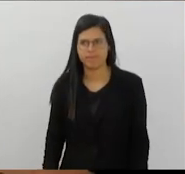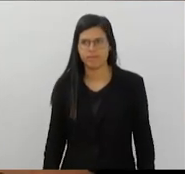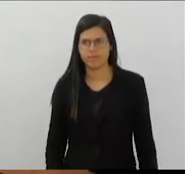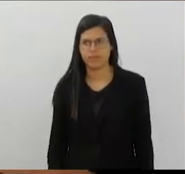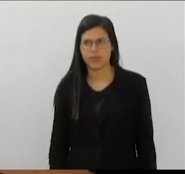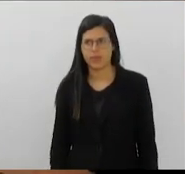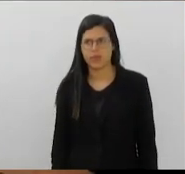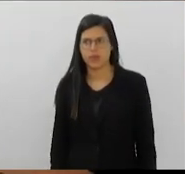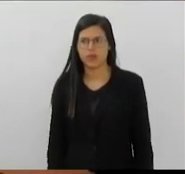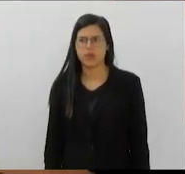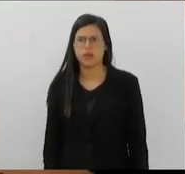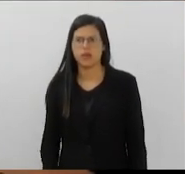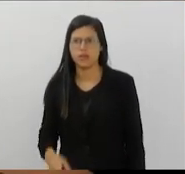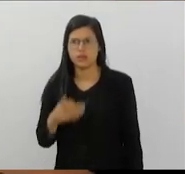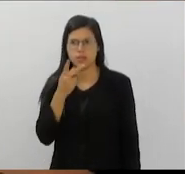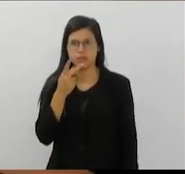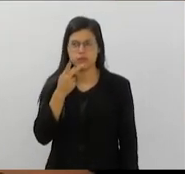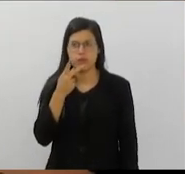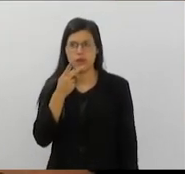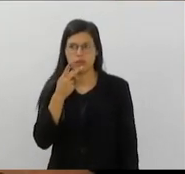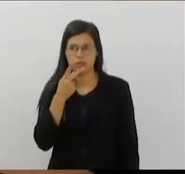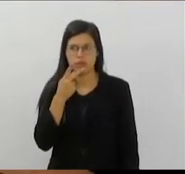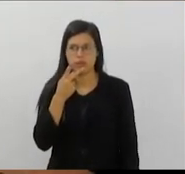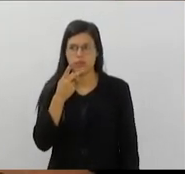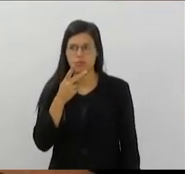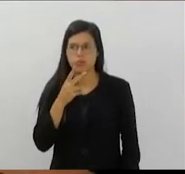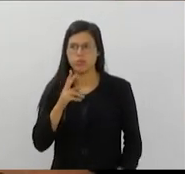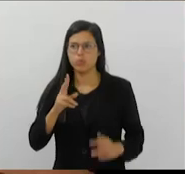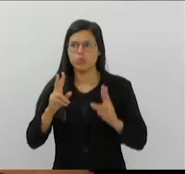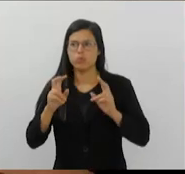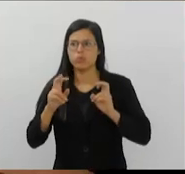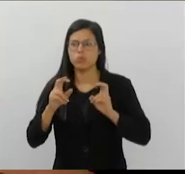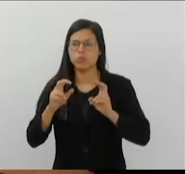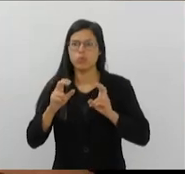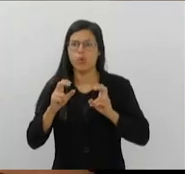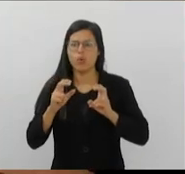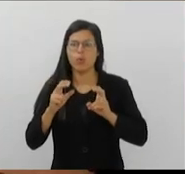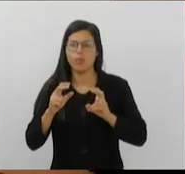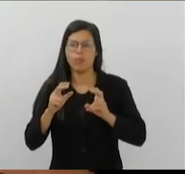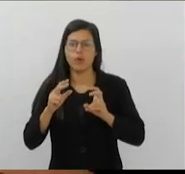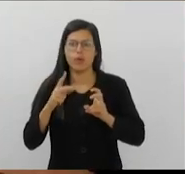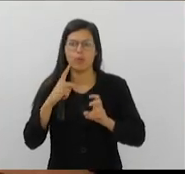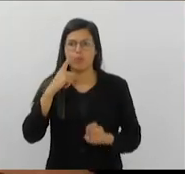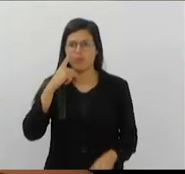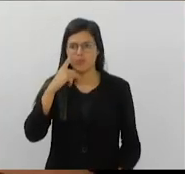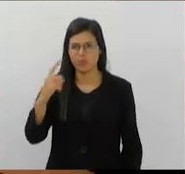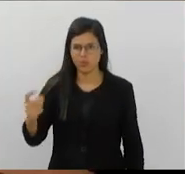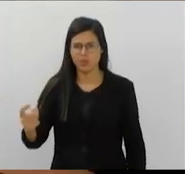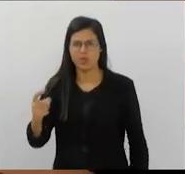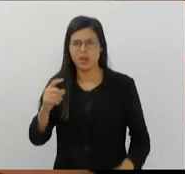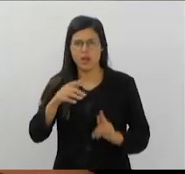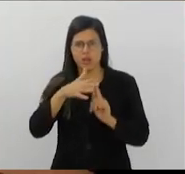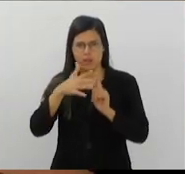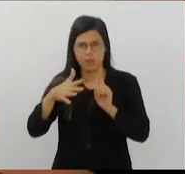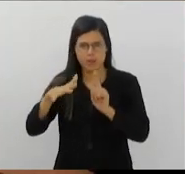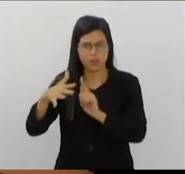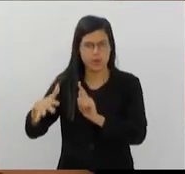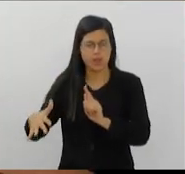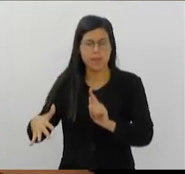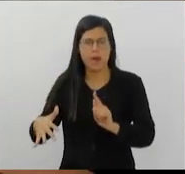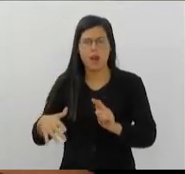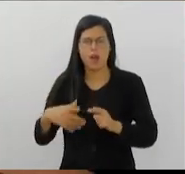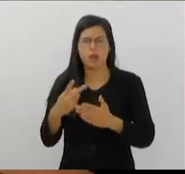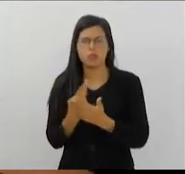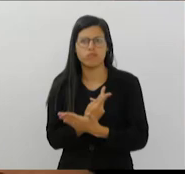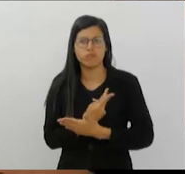E é o que a gente fala muito, que é sobre a despoluição da Baía de Guanabara. Quando que isso vai acontecer?